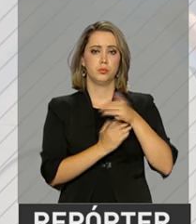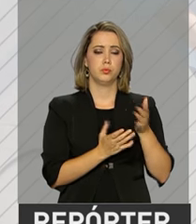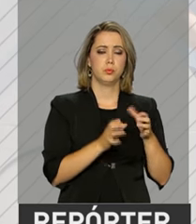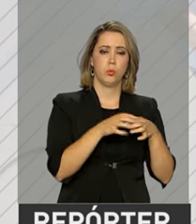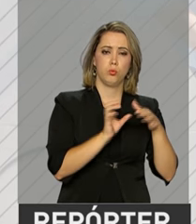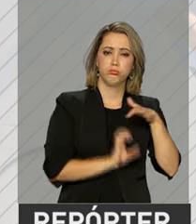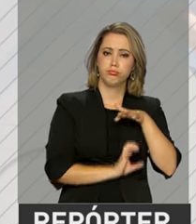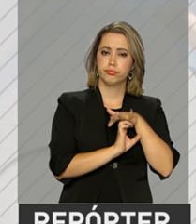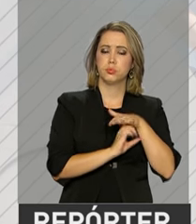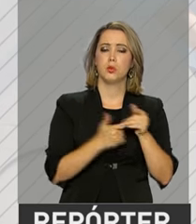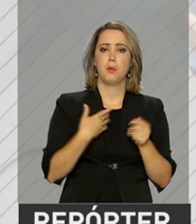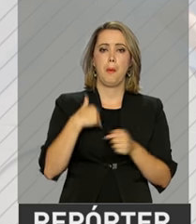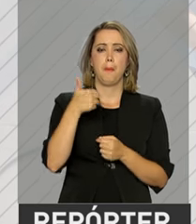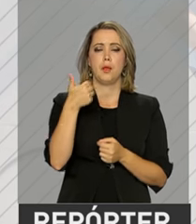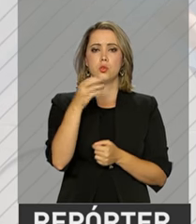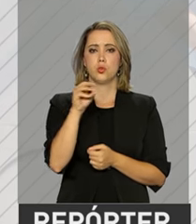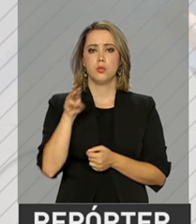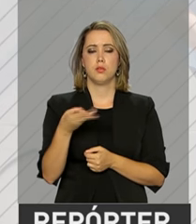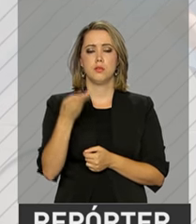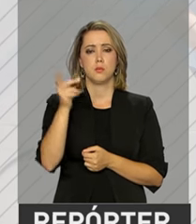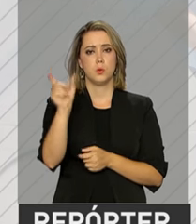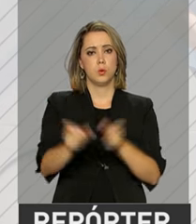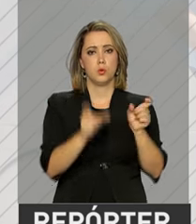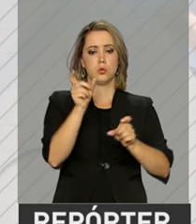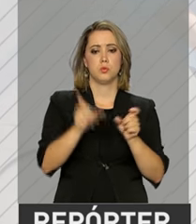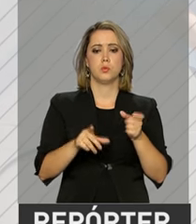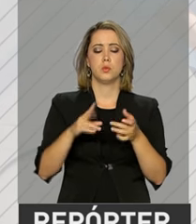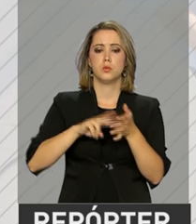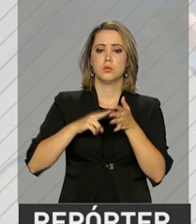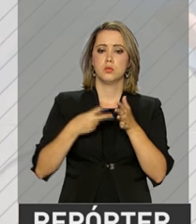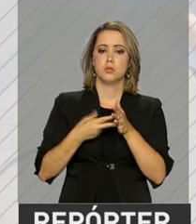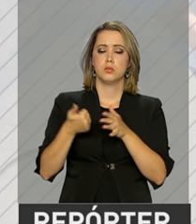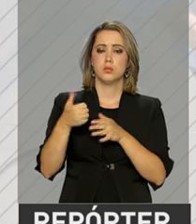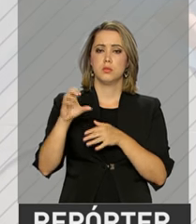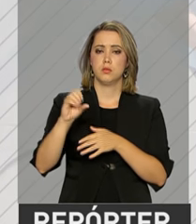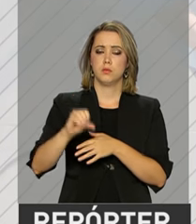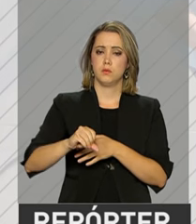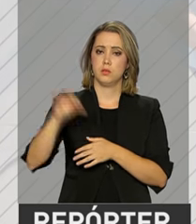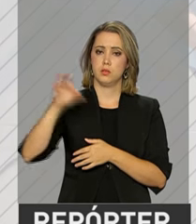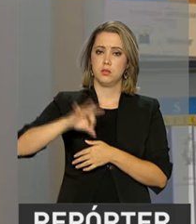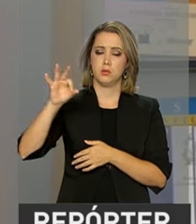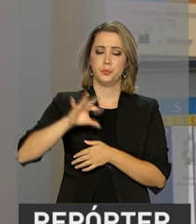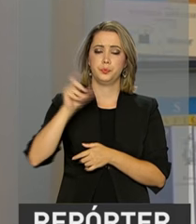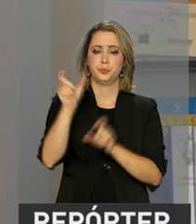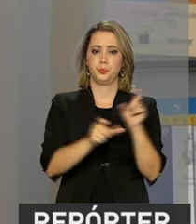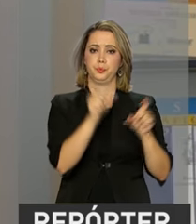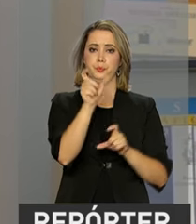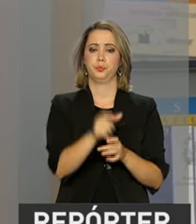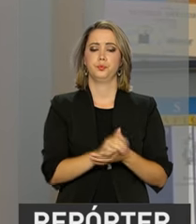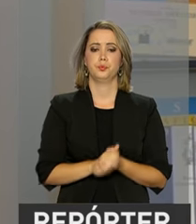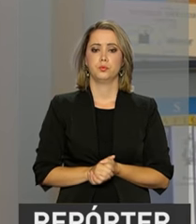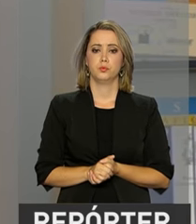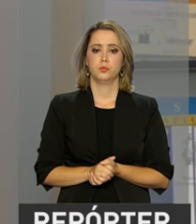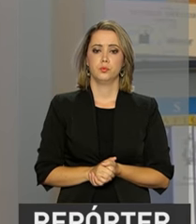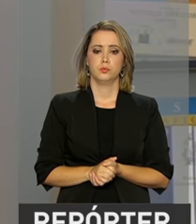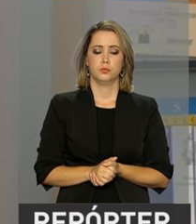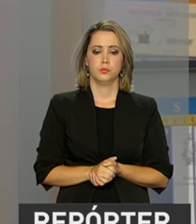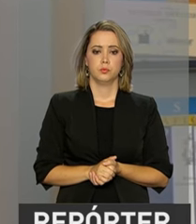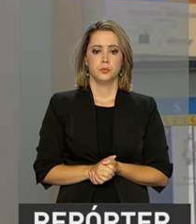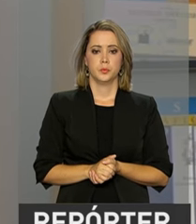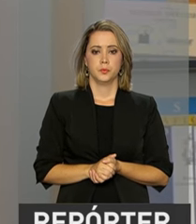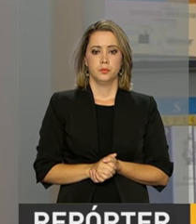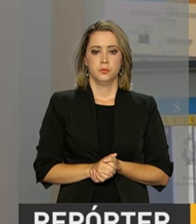milhões de pessoas o que representa 4 19% dos empregados analisados importante que o ibge é é